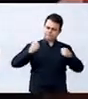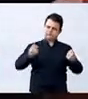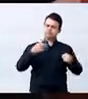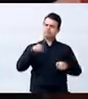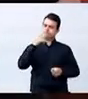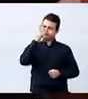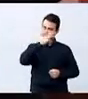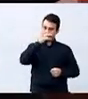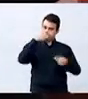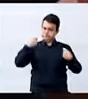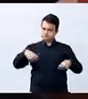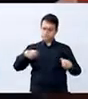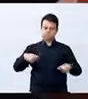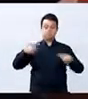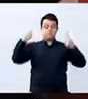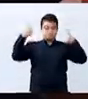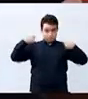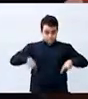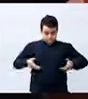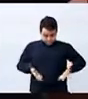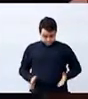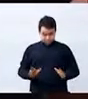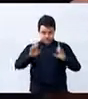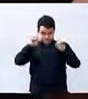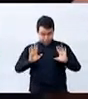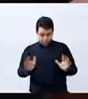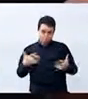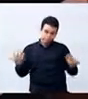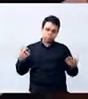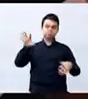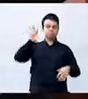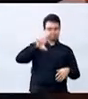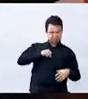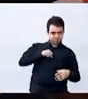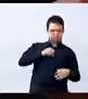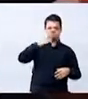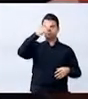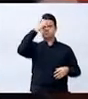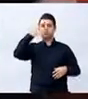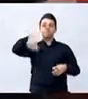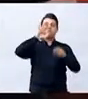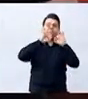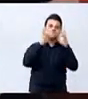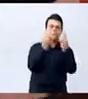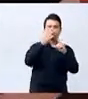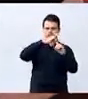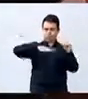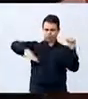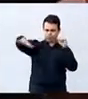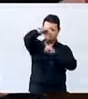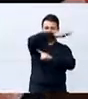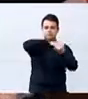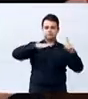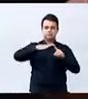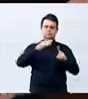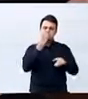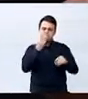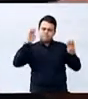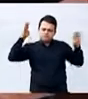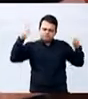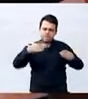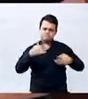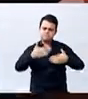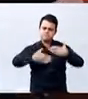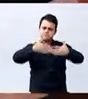perseverança. Congênita ou adquirida, a deficiência desafia indivíduo, família e sociedade ao aperfeiçoamento em busca